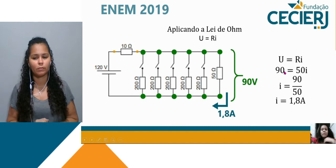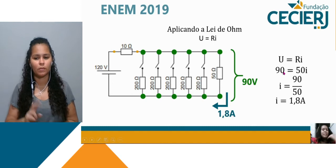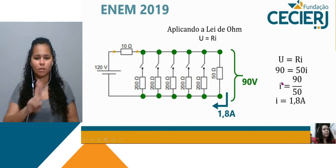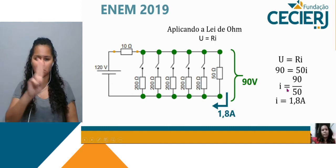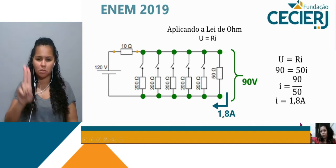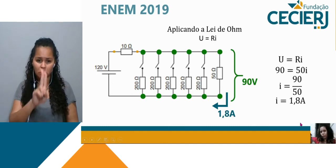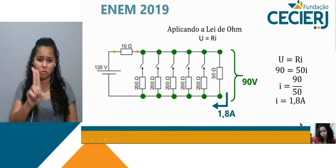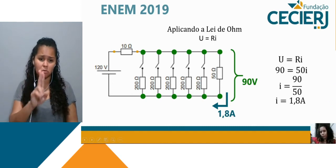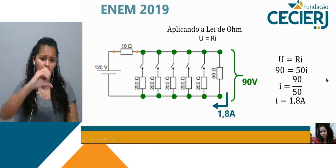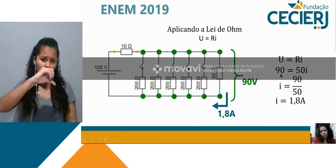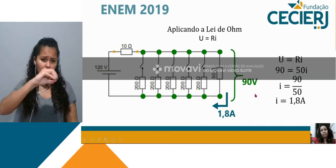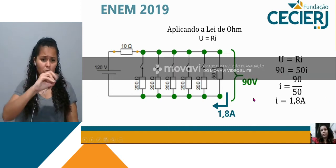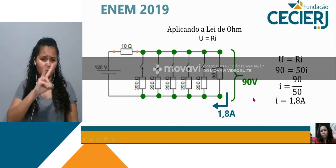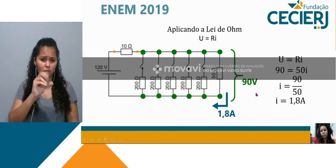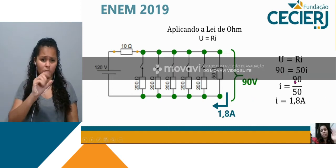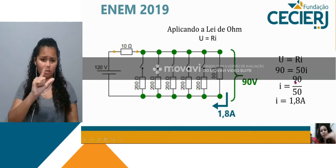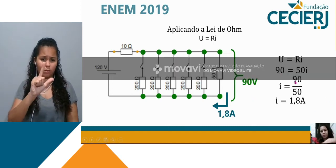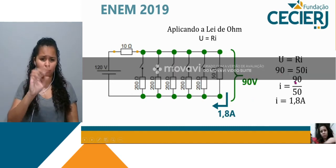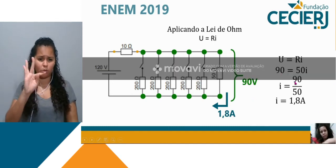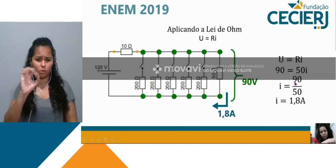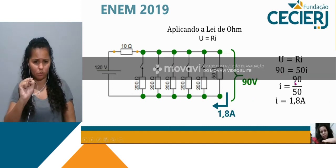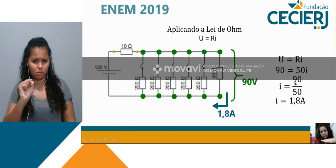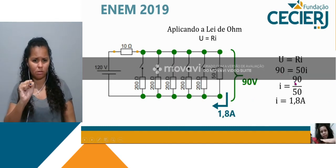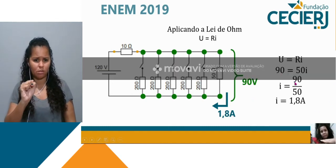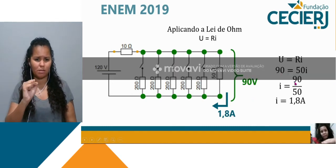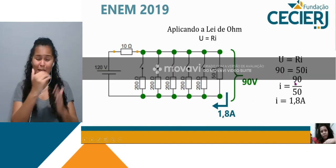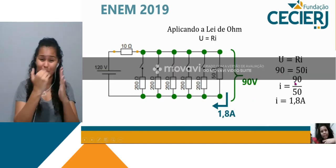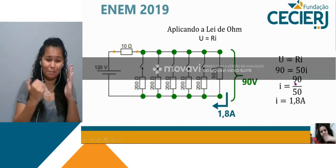Então, eu vou usar 90 volts. 90 volts é o limite,